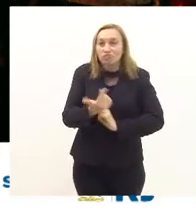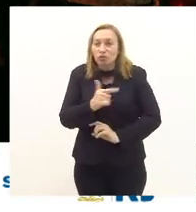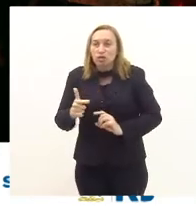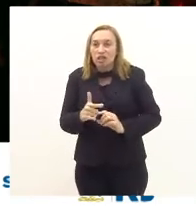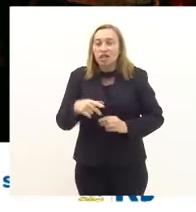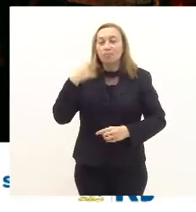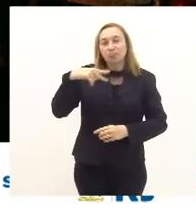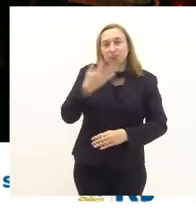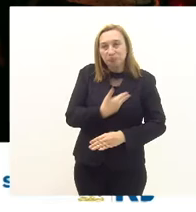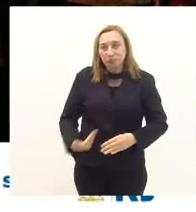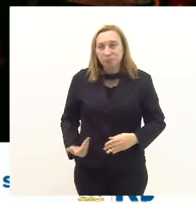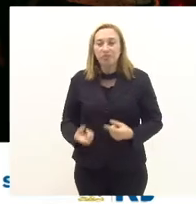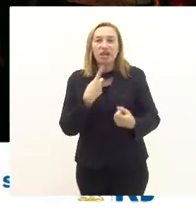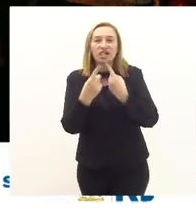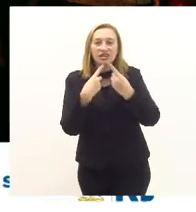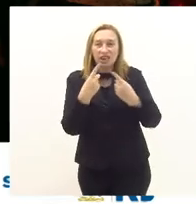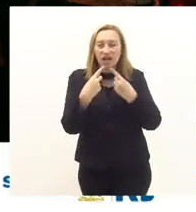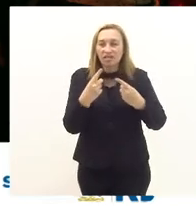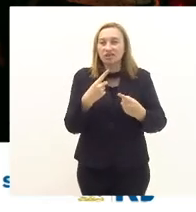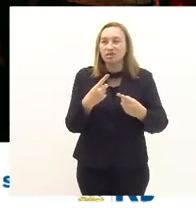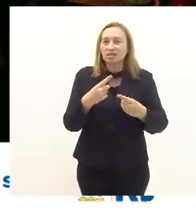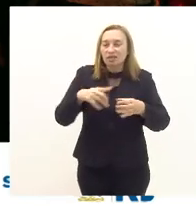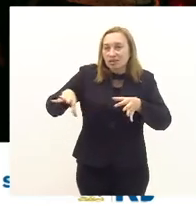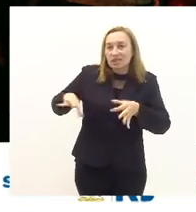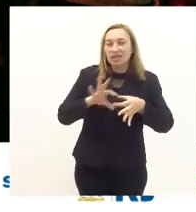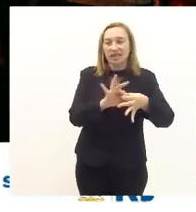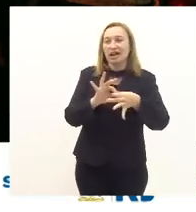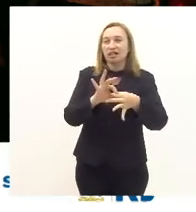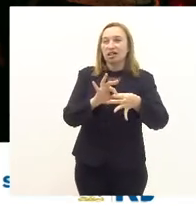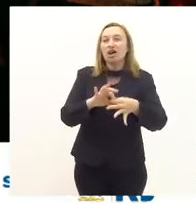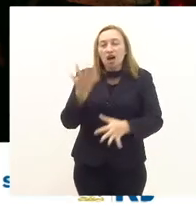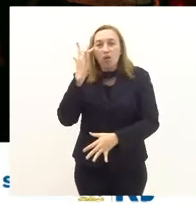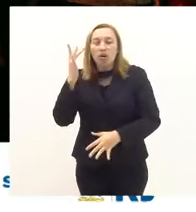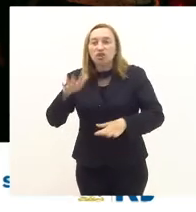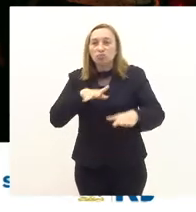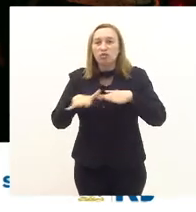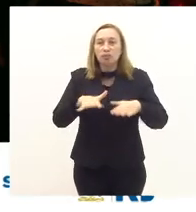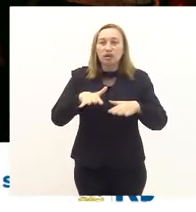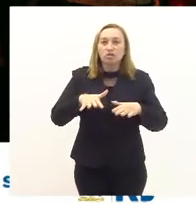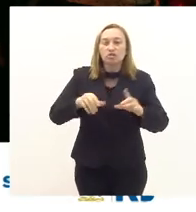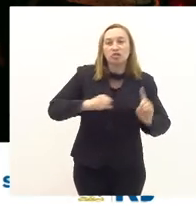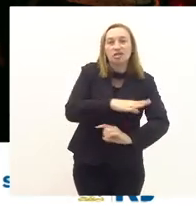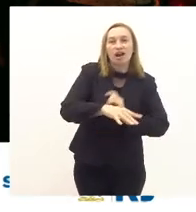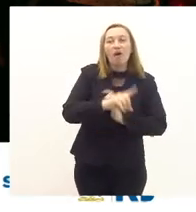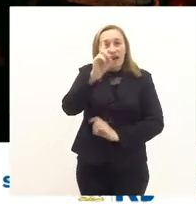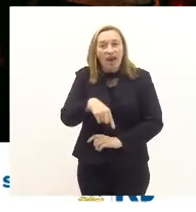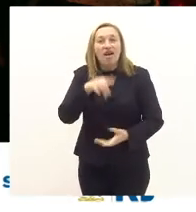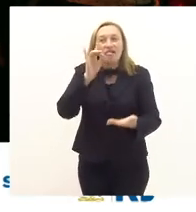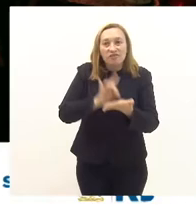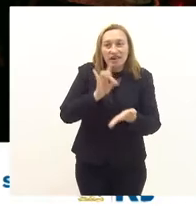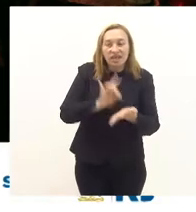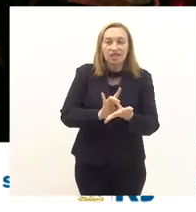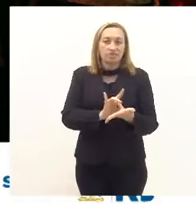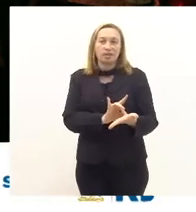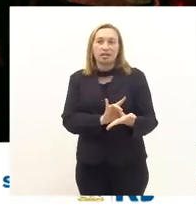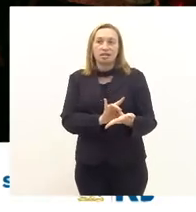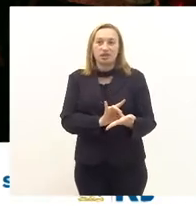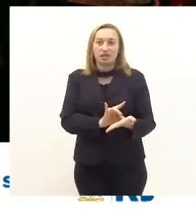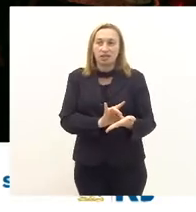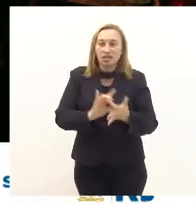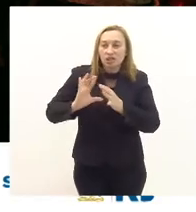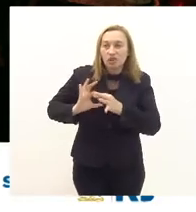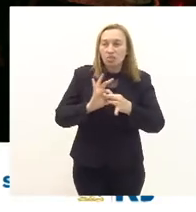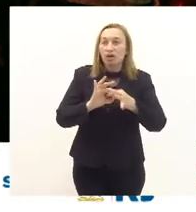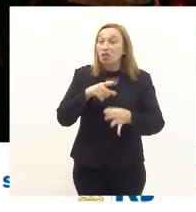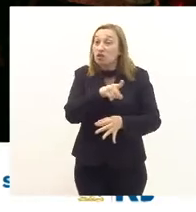política pública. Esse diálogo, ele tem que estar muito atrelado. Eu acho que o movimento social, ele é realmente o termômetro, né? São vocês